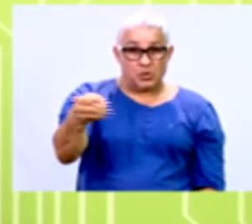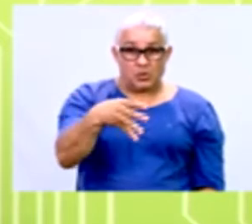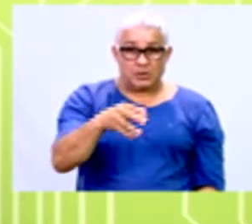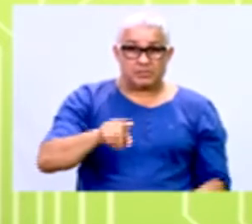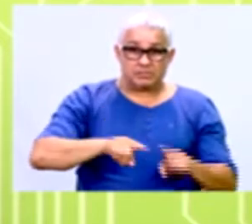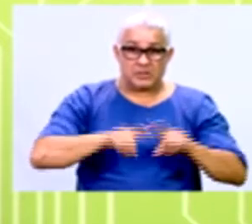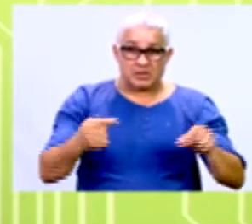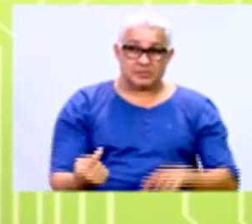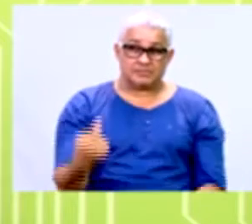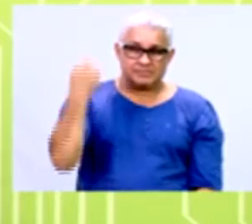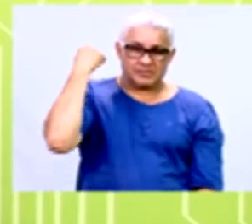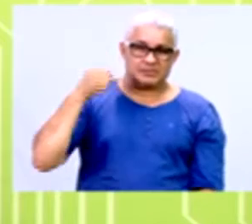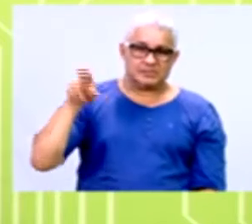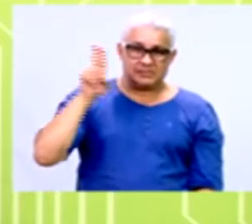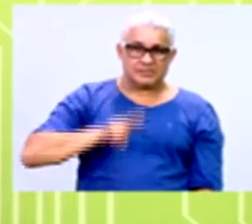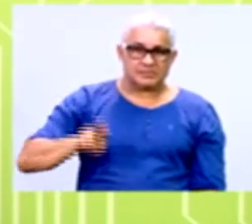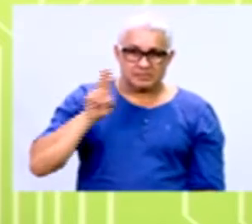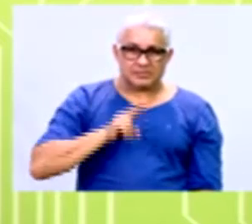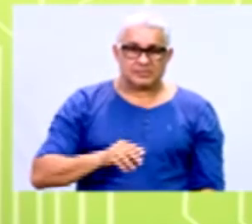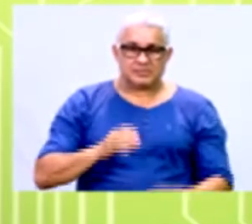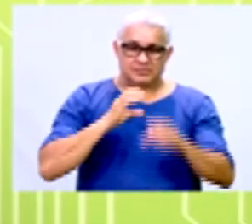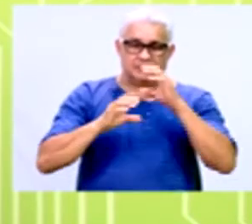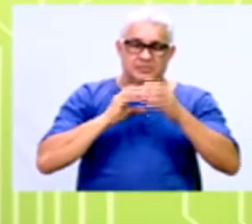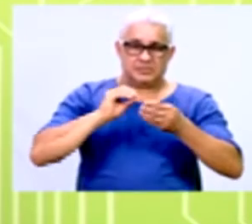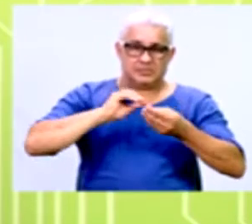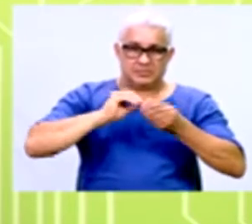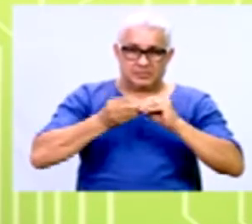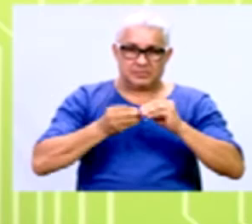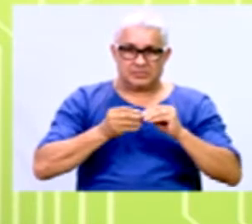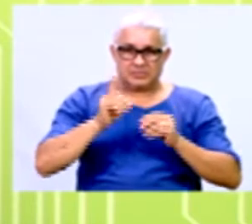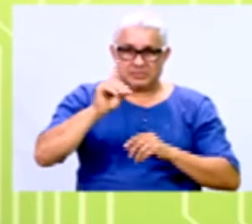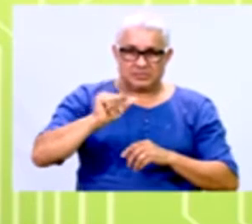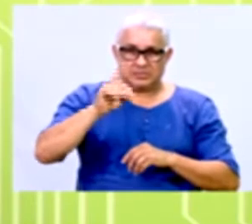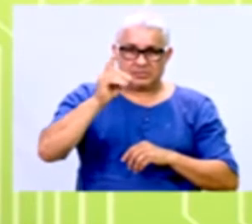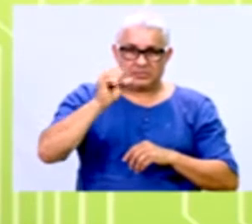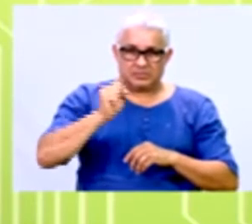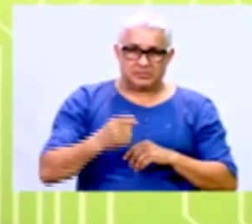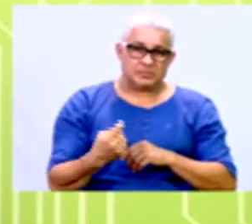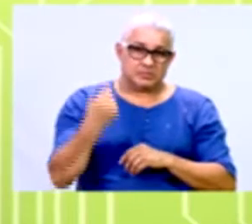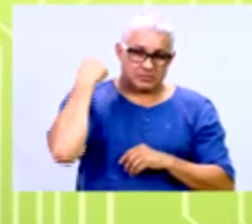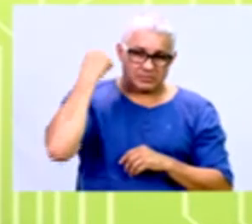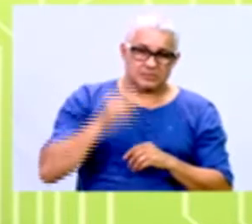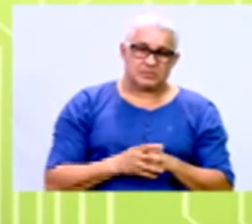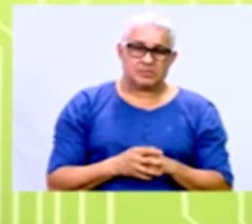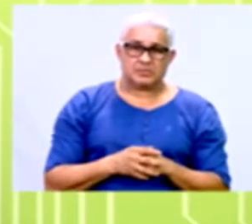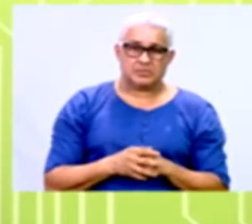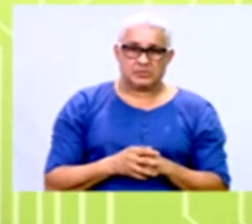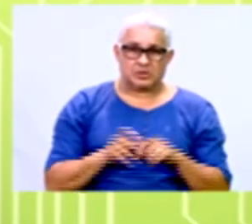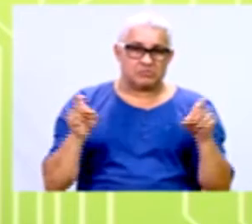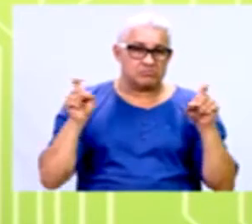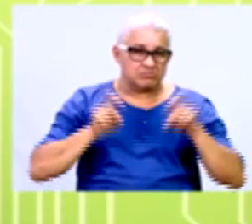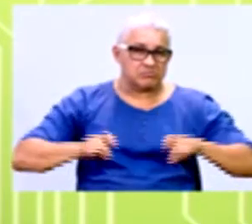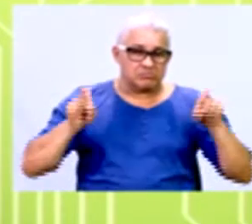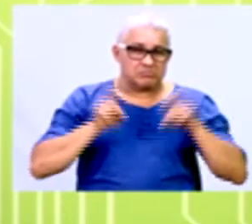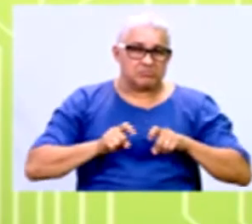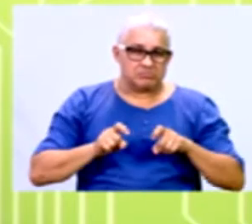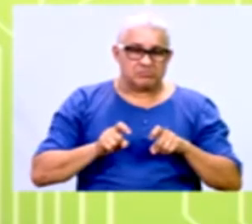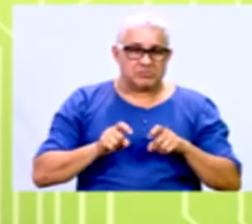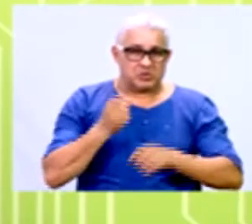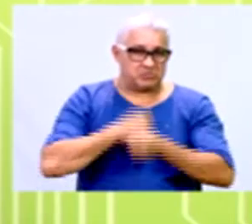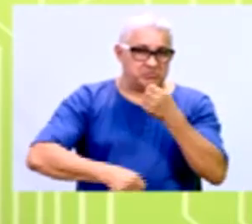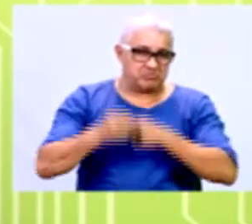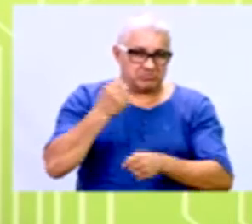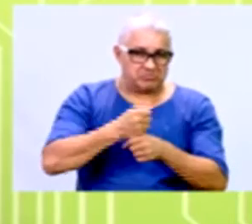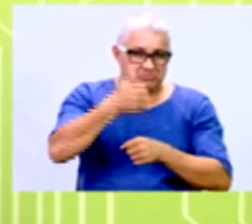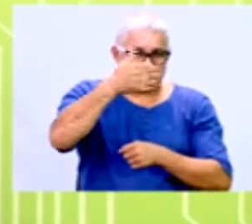como já era utilizado, as comunicações de dados, antigamente, quando eu falo antigamente na computação, é coisa de 10 anos